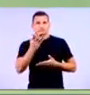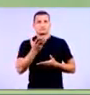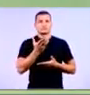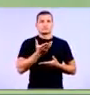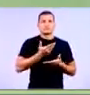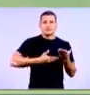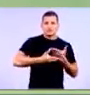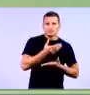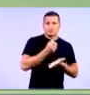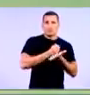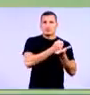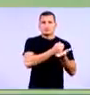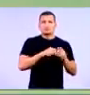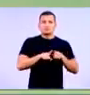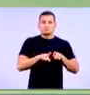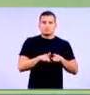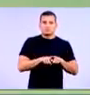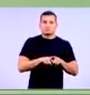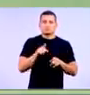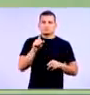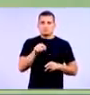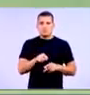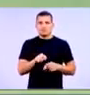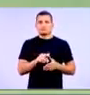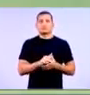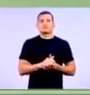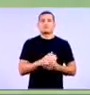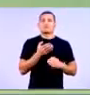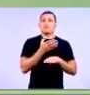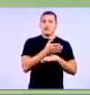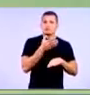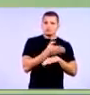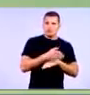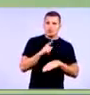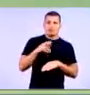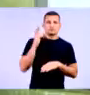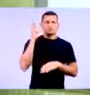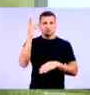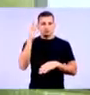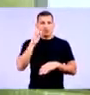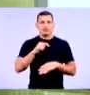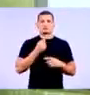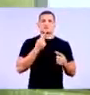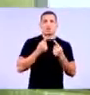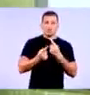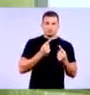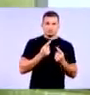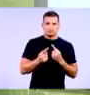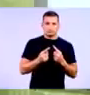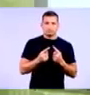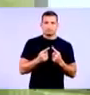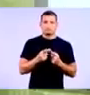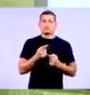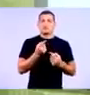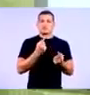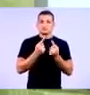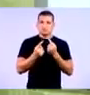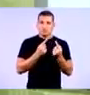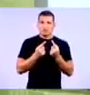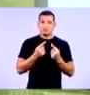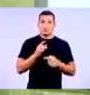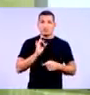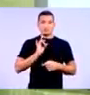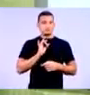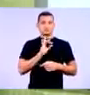da cooperação. Isso é participar, isso é decidir, isso é dialogar. O diálogo não se faz